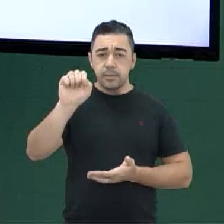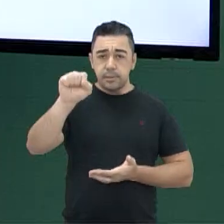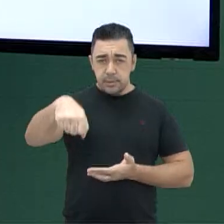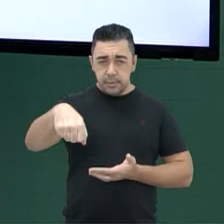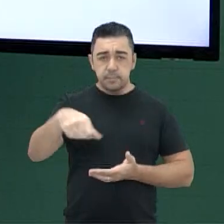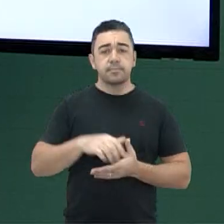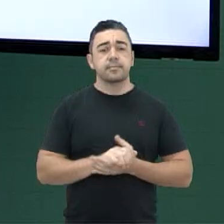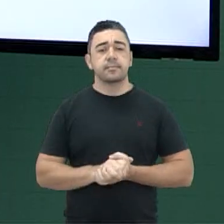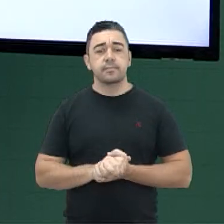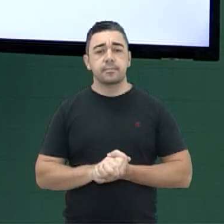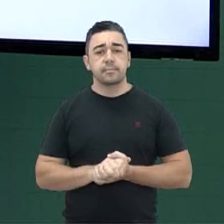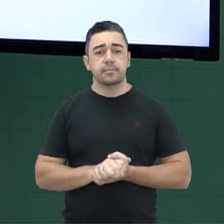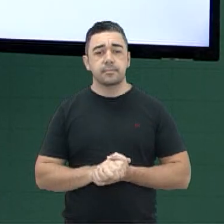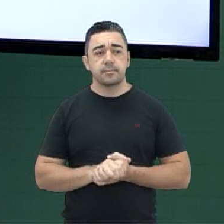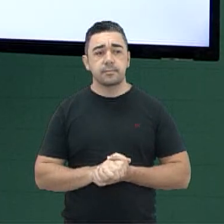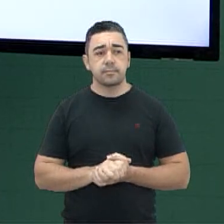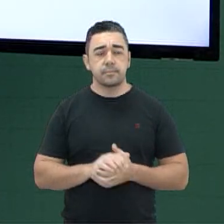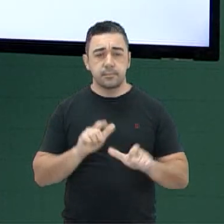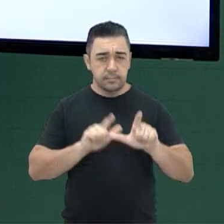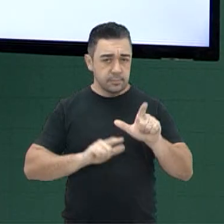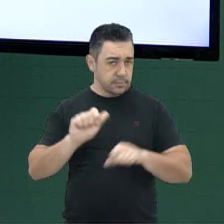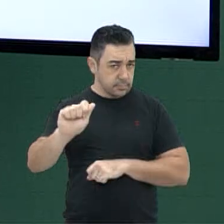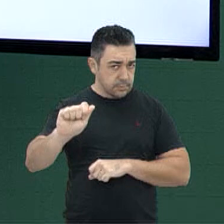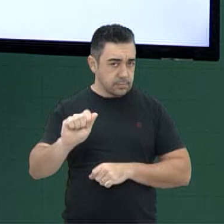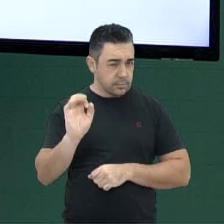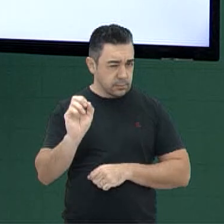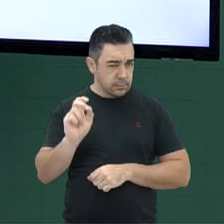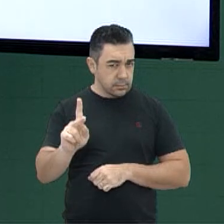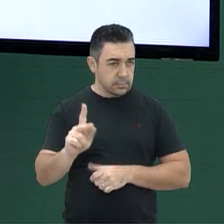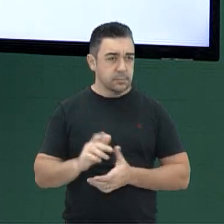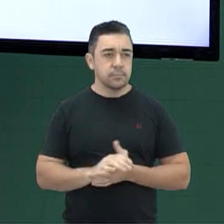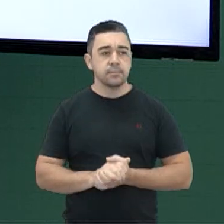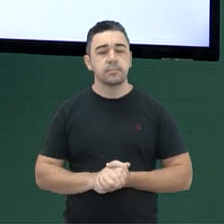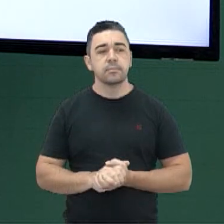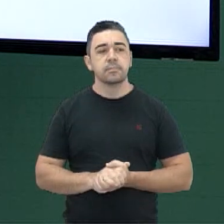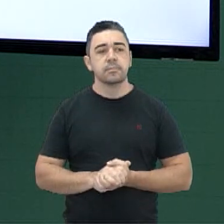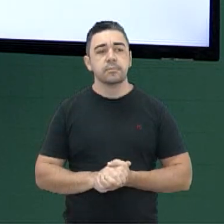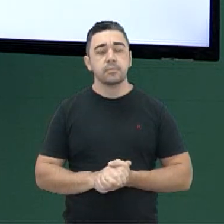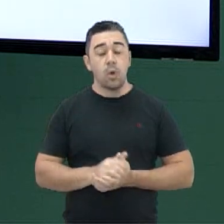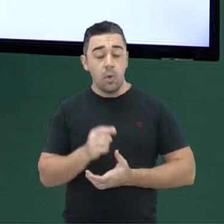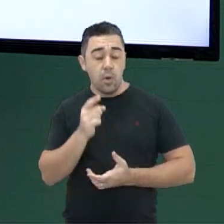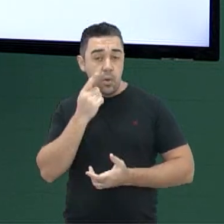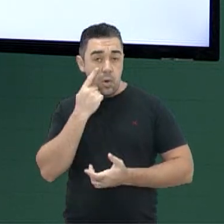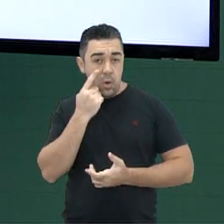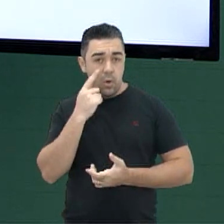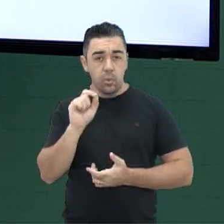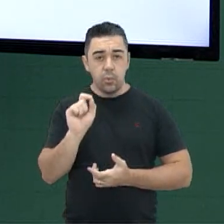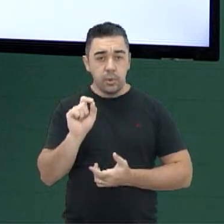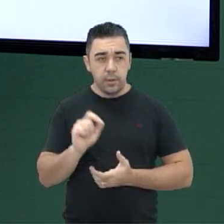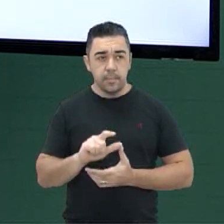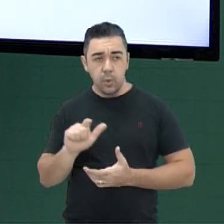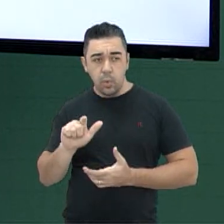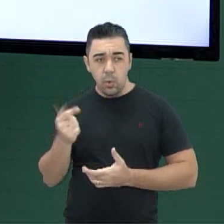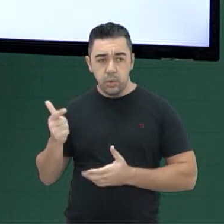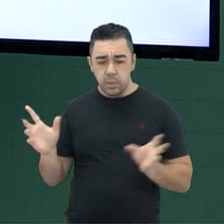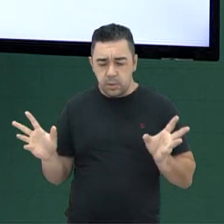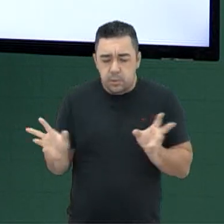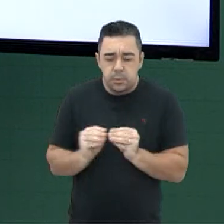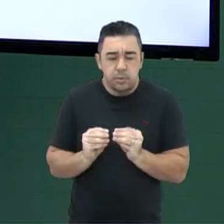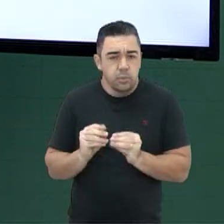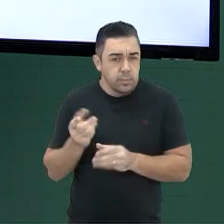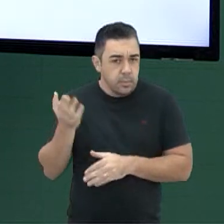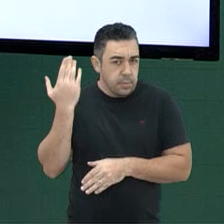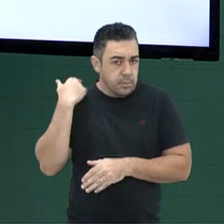ser sim, letra A. Ok? Vamos continuar? Olha lá. Outra revisão aqui,